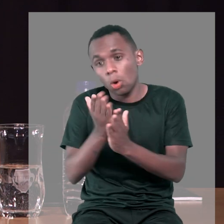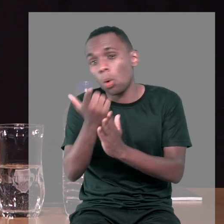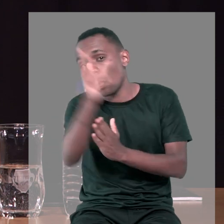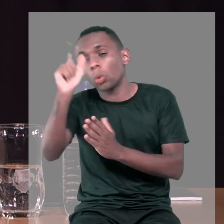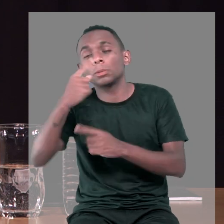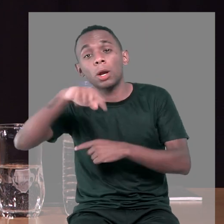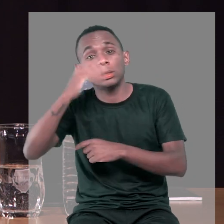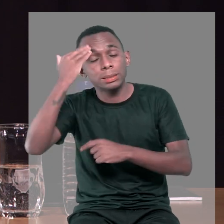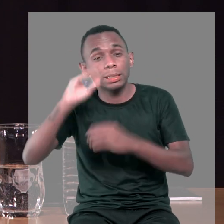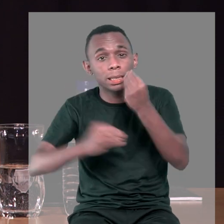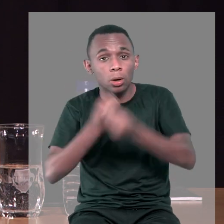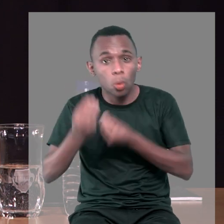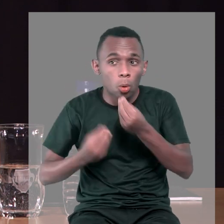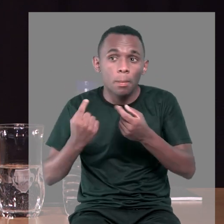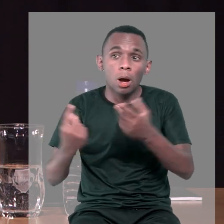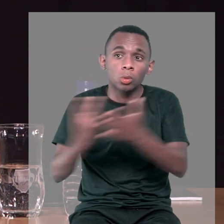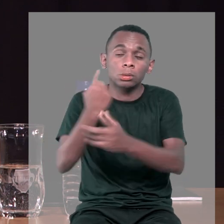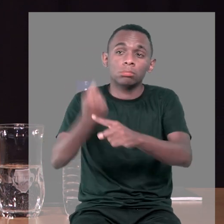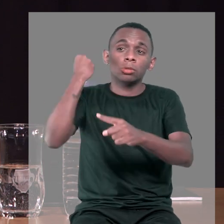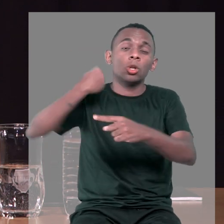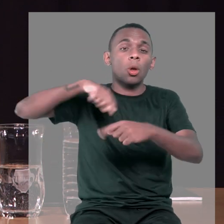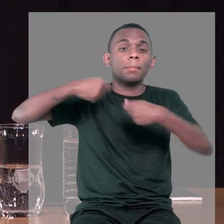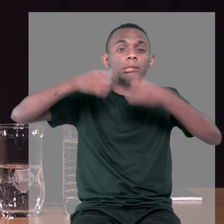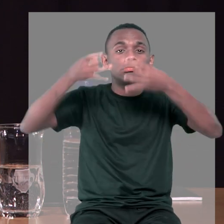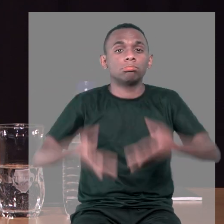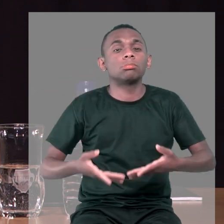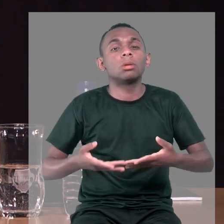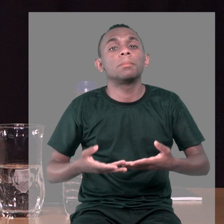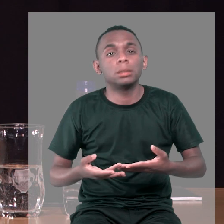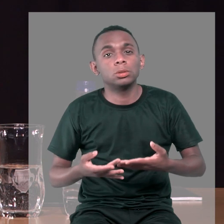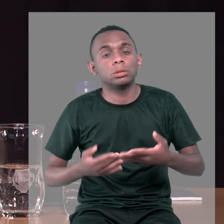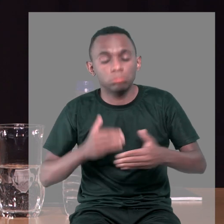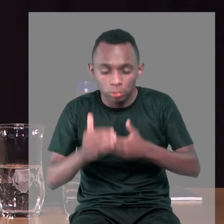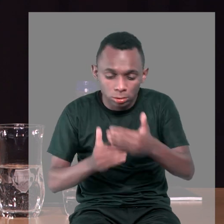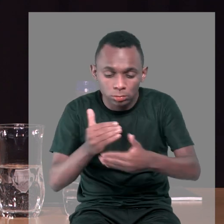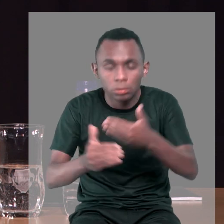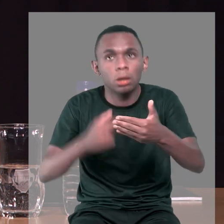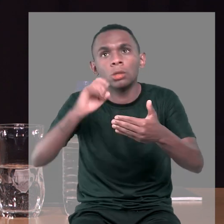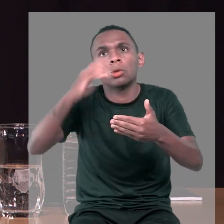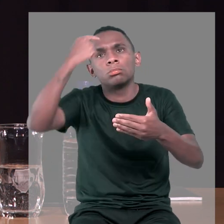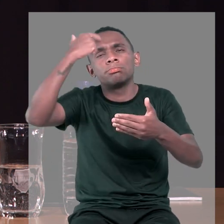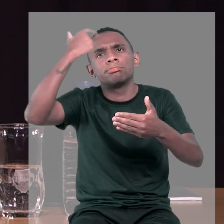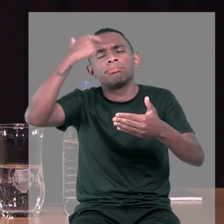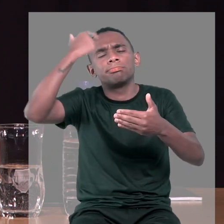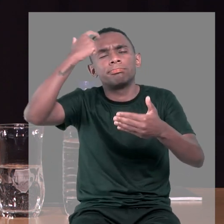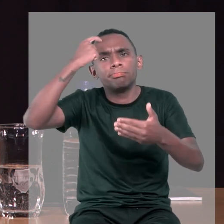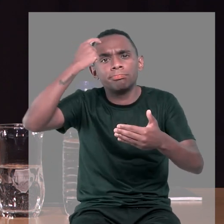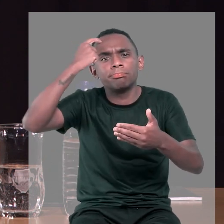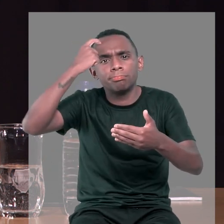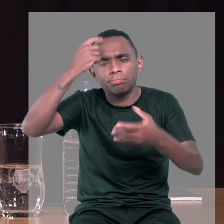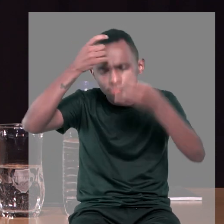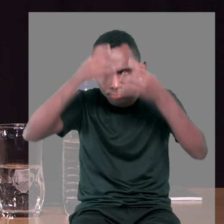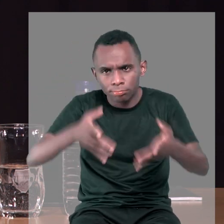imaginária, essa construção da diabolização do Eichmann em favor da sua